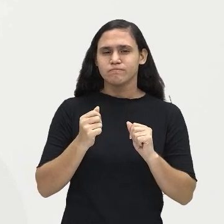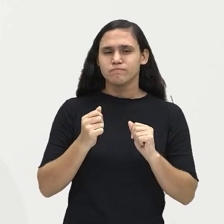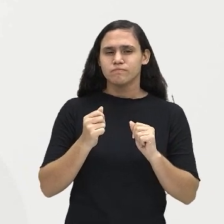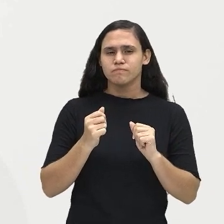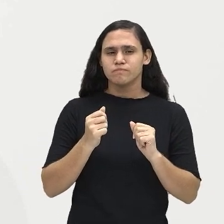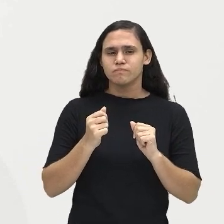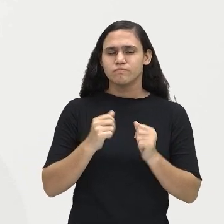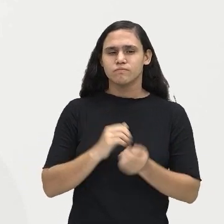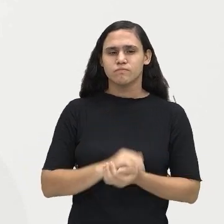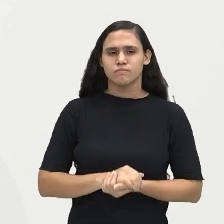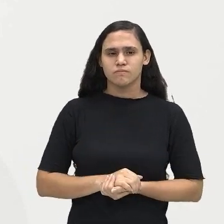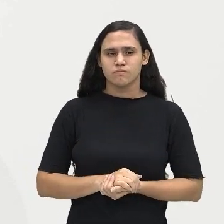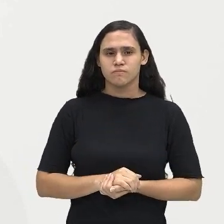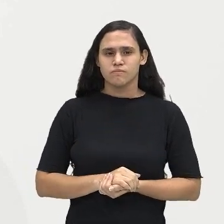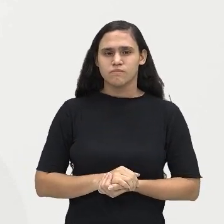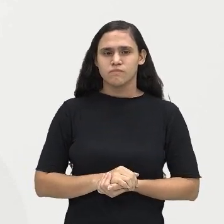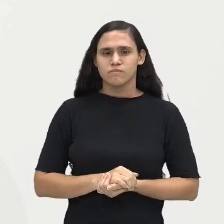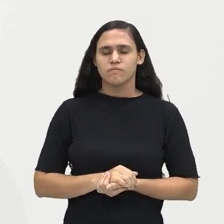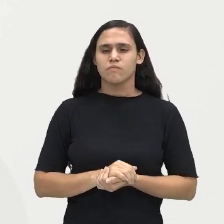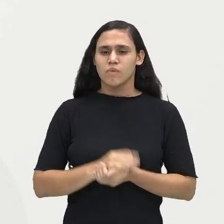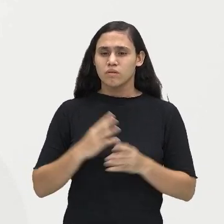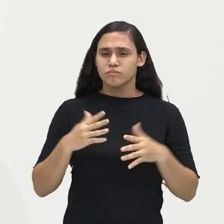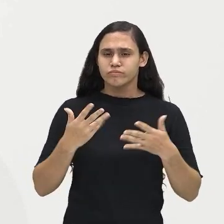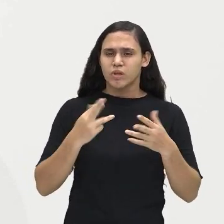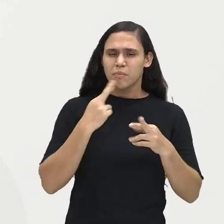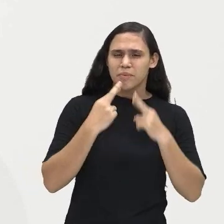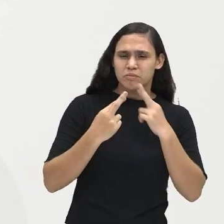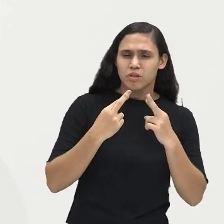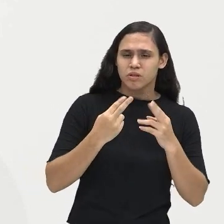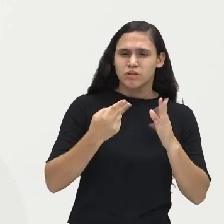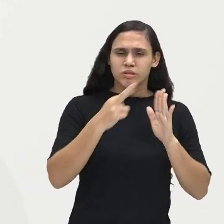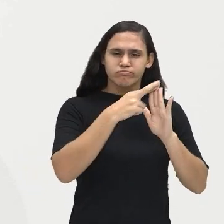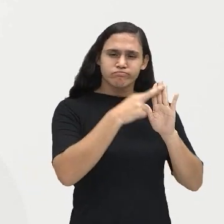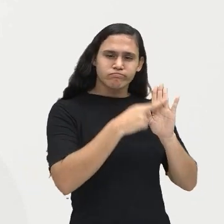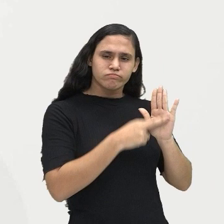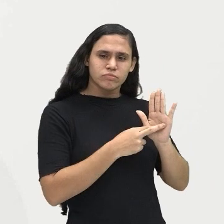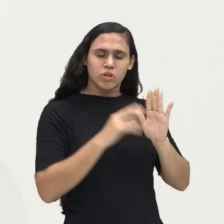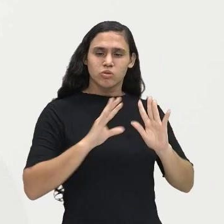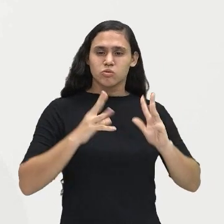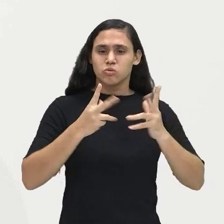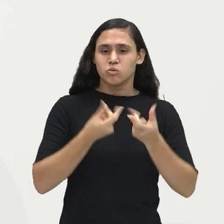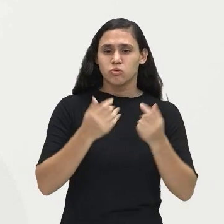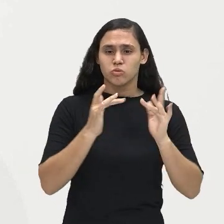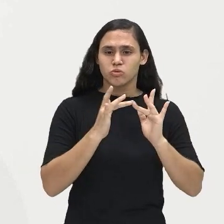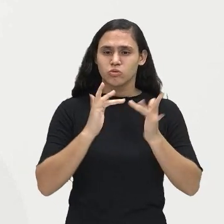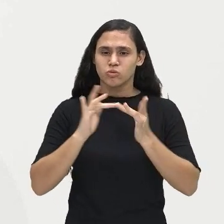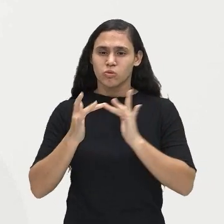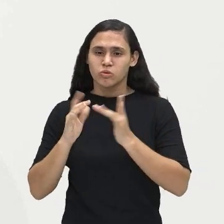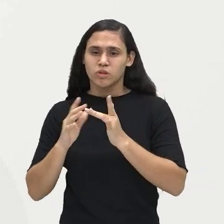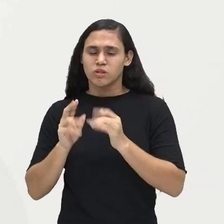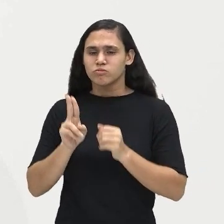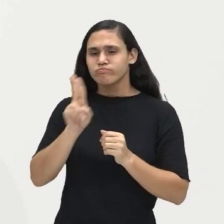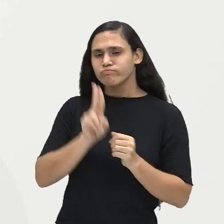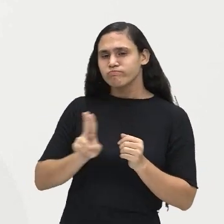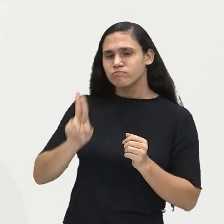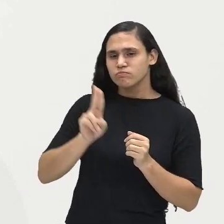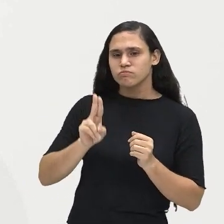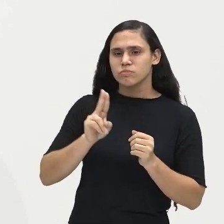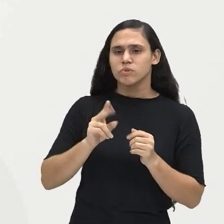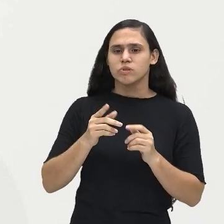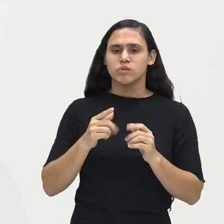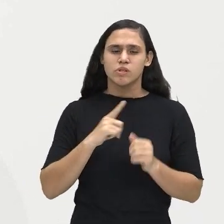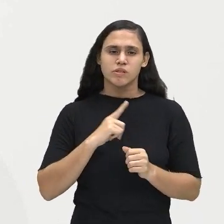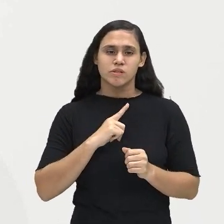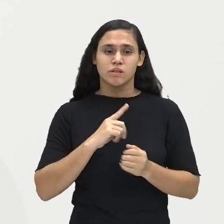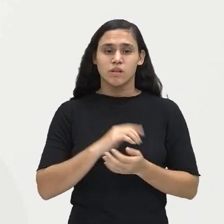não dava para representar todos os contextos, né, existentes aí em algumas